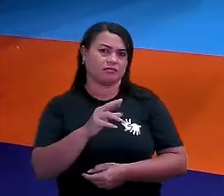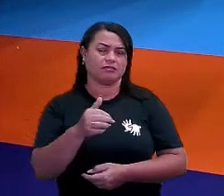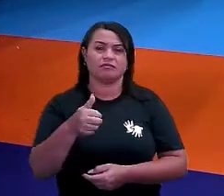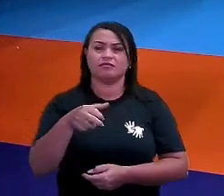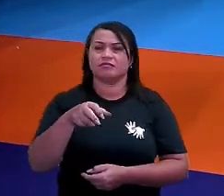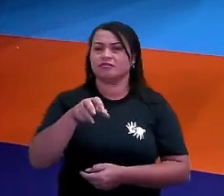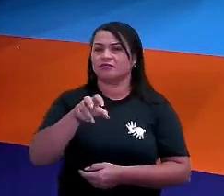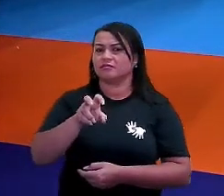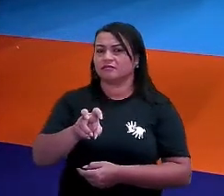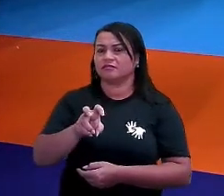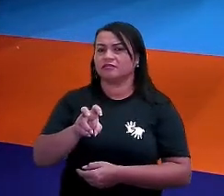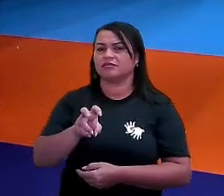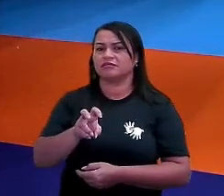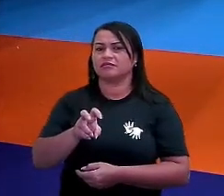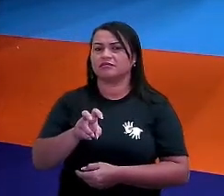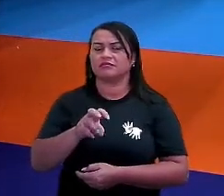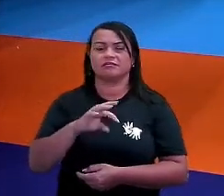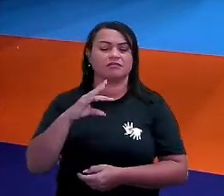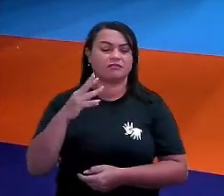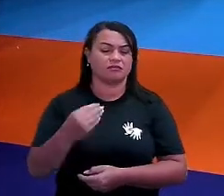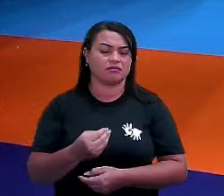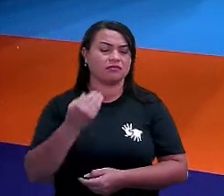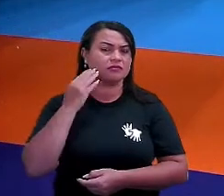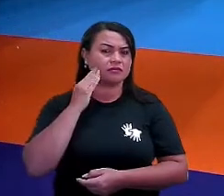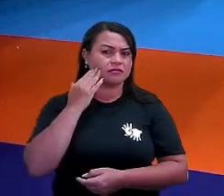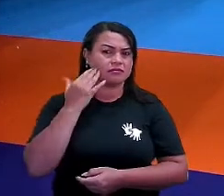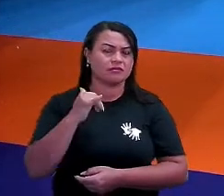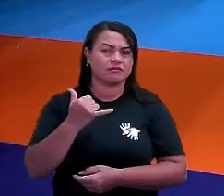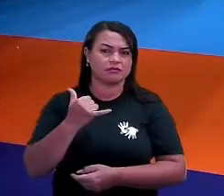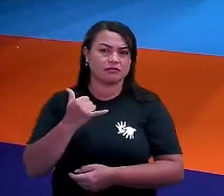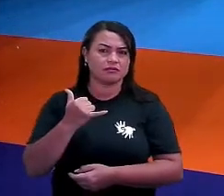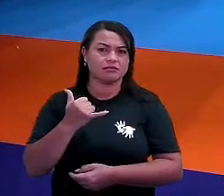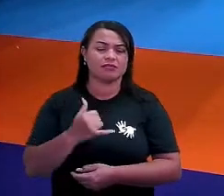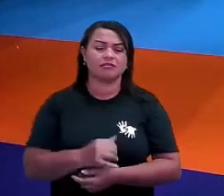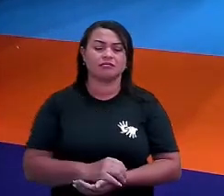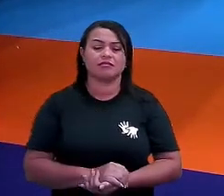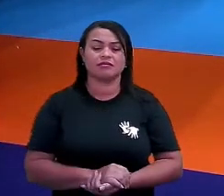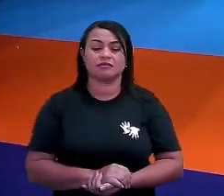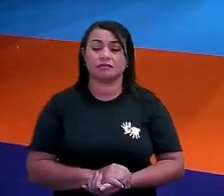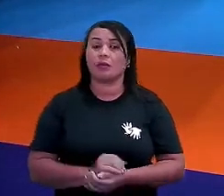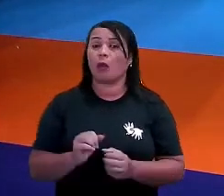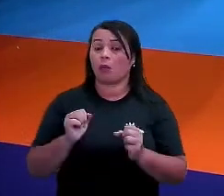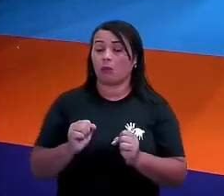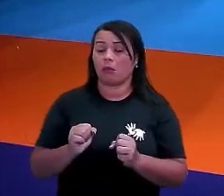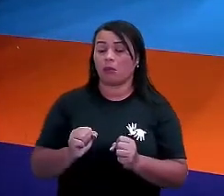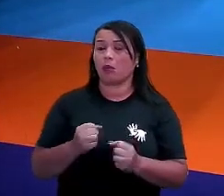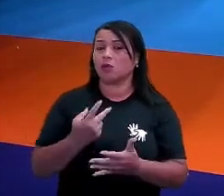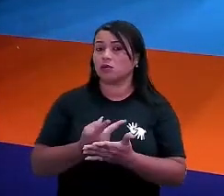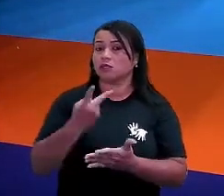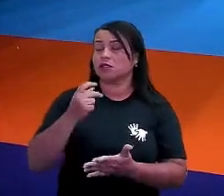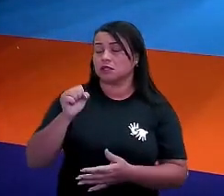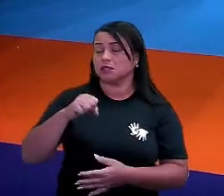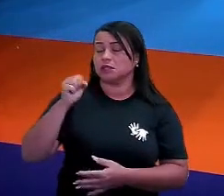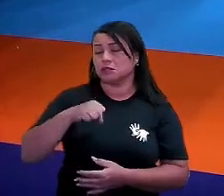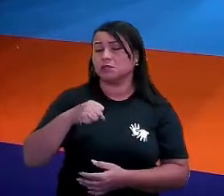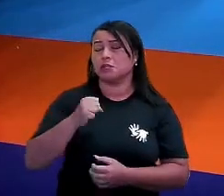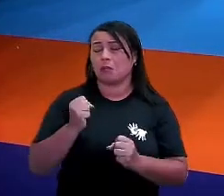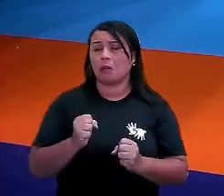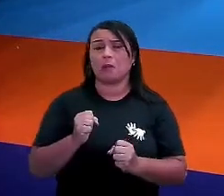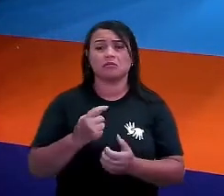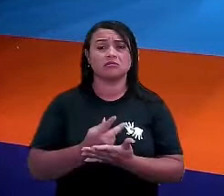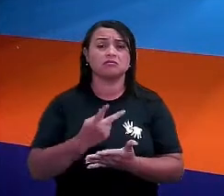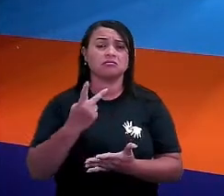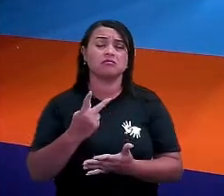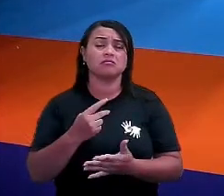15, né? Um número inteiro. Tá? Beleza? Tranquilinho? Isso pode ocorrer? Pode sim. Eu posso trabalhar a fração e